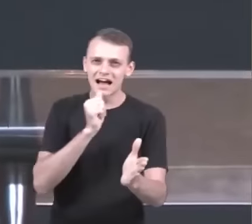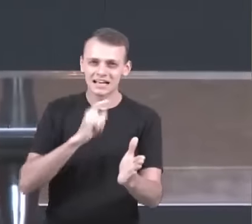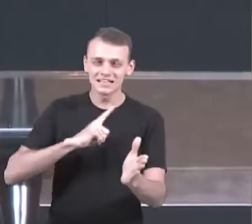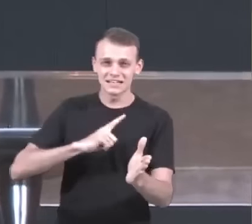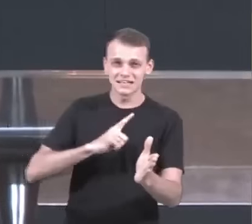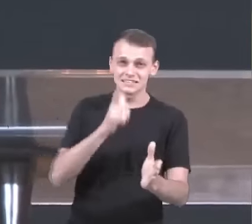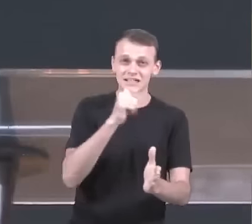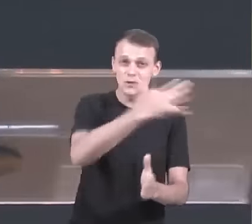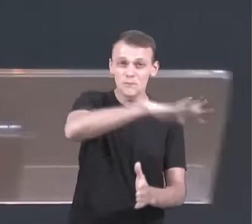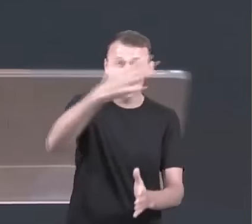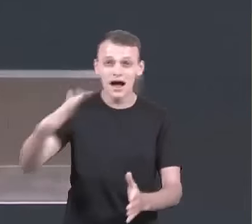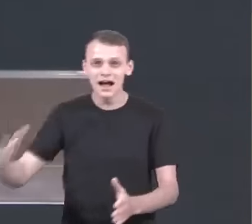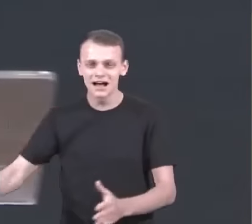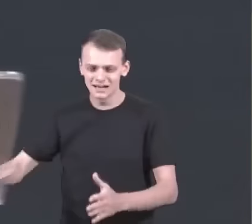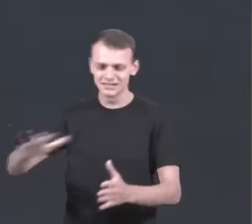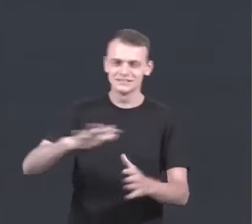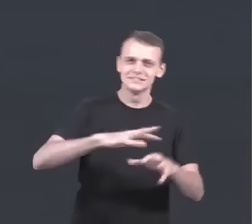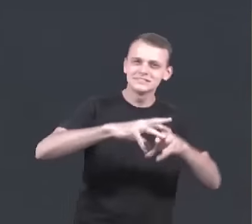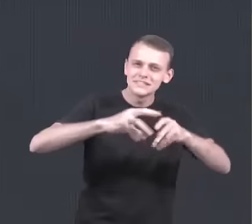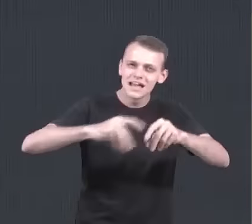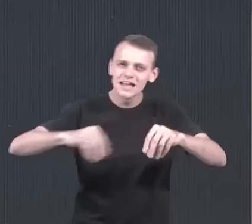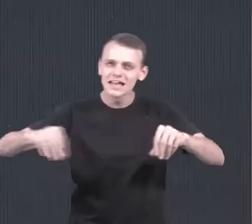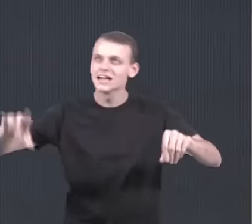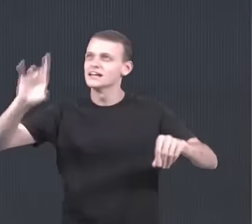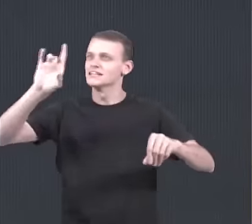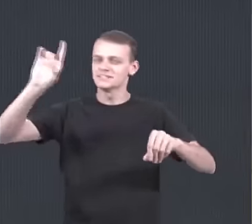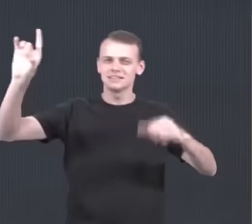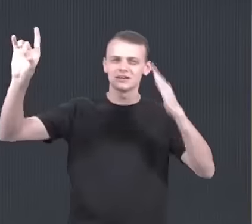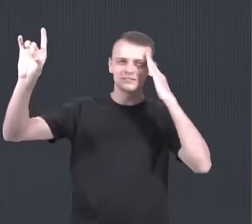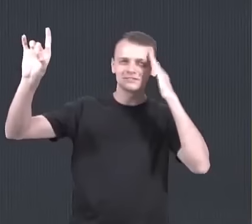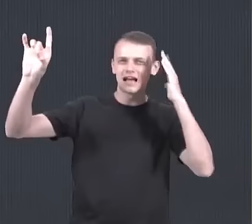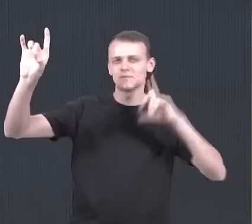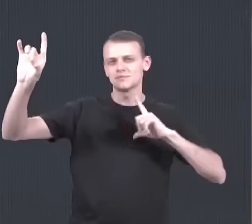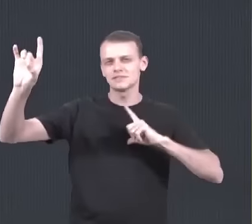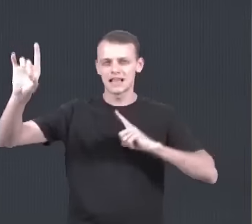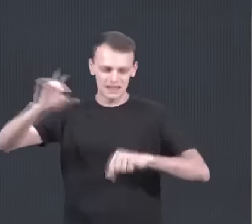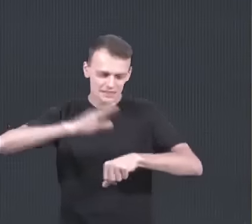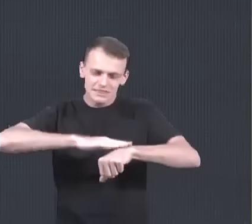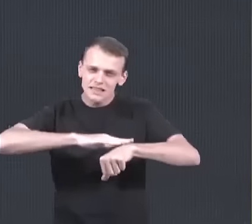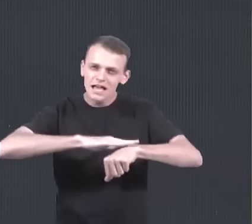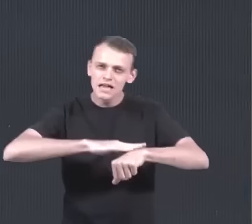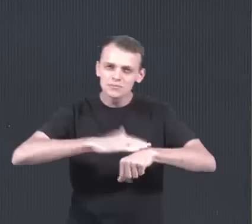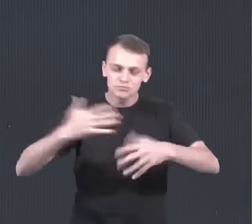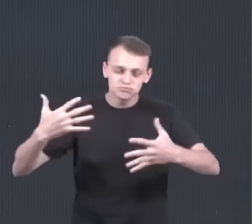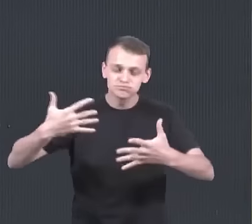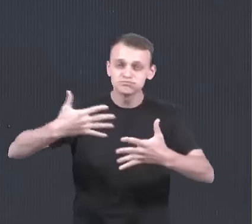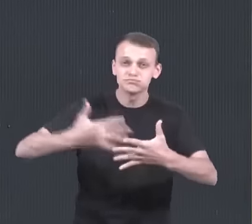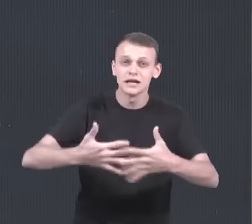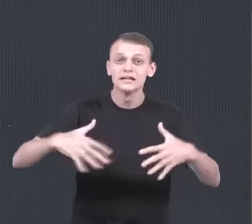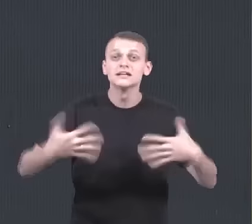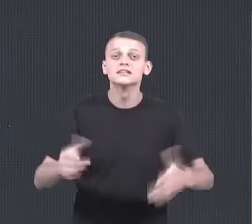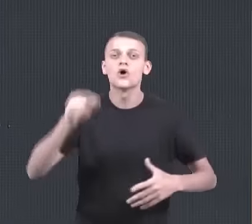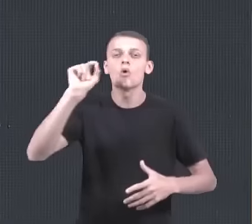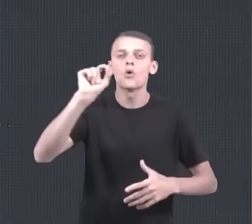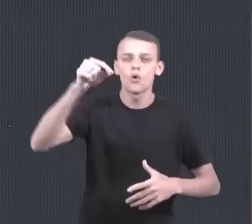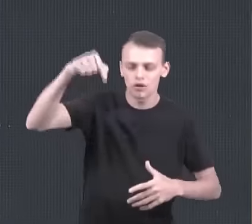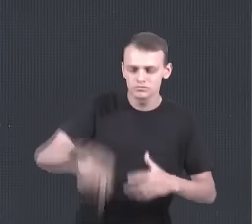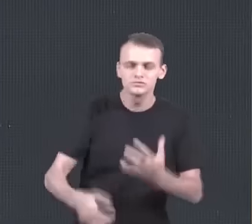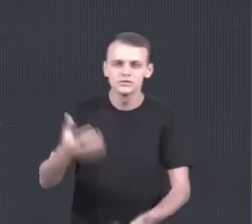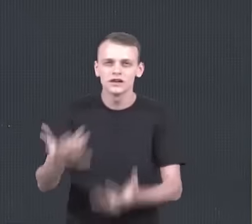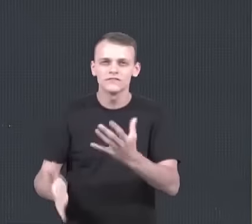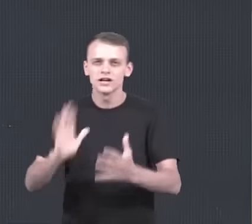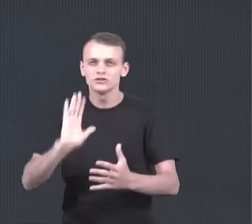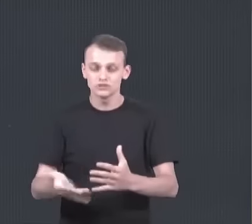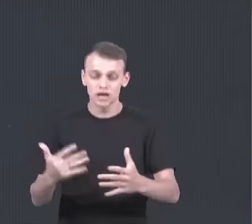mar, porque o diabo sabe que o seu tempo se reduz, o seu tempo se aproxima. Então o inferno está cercado, está sob